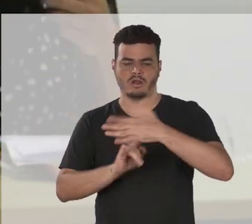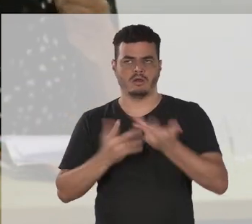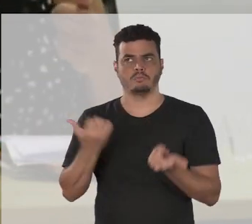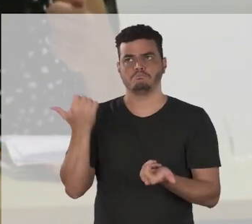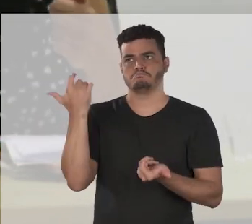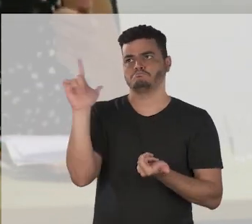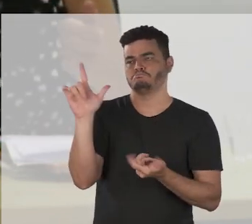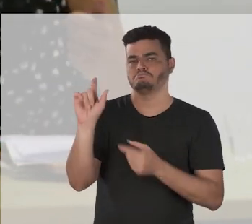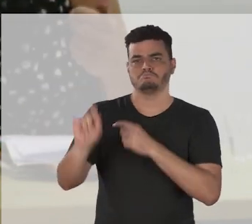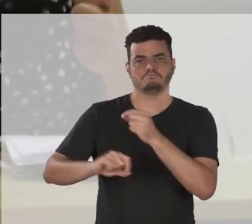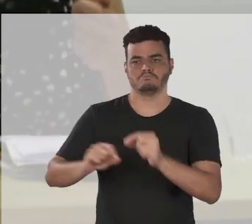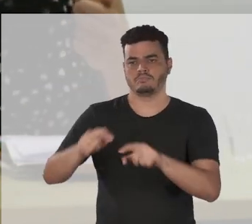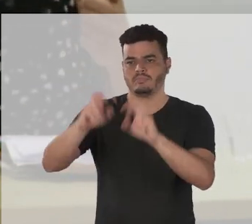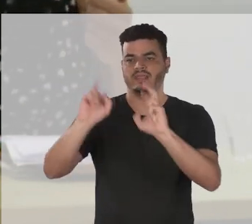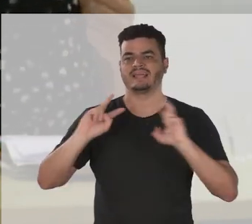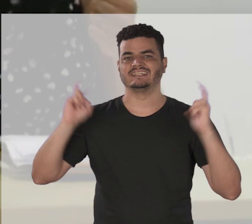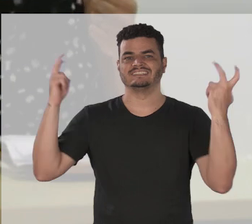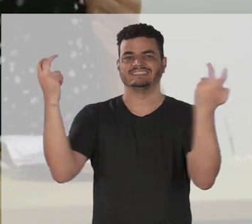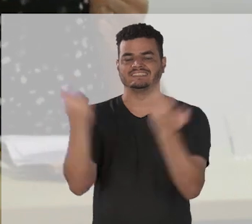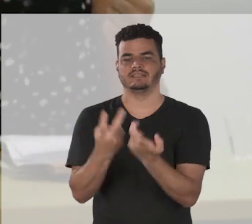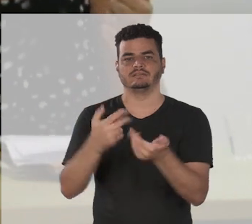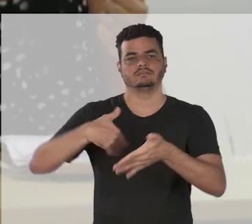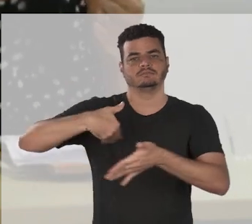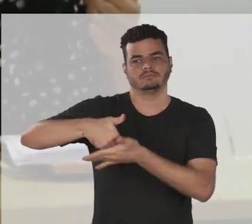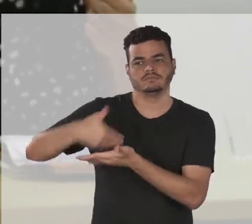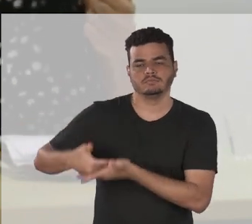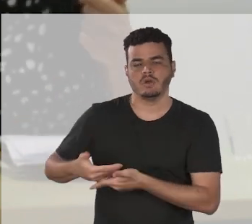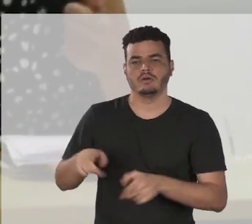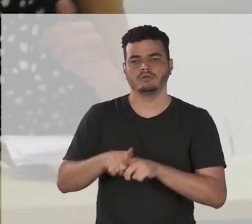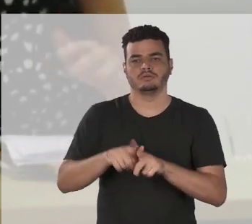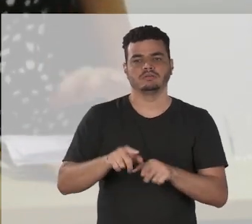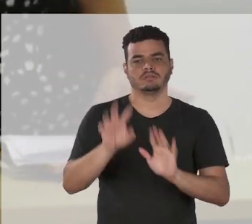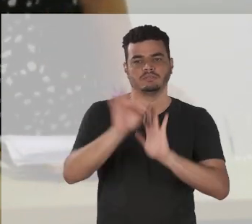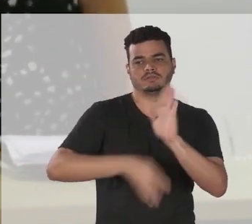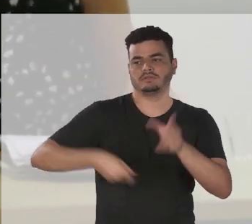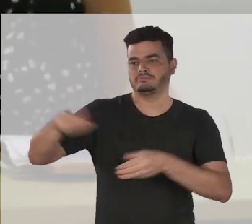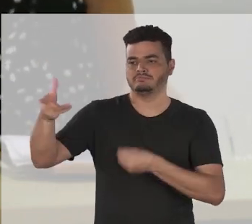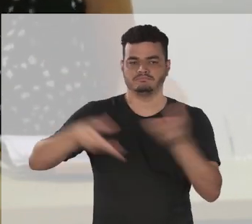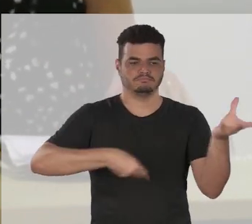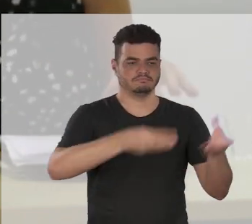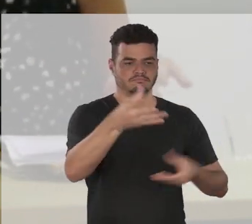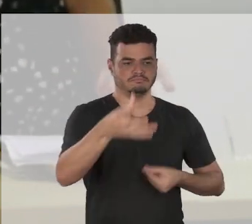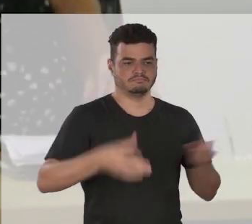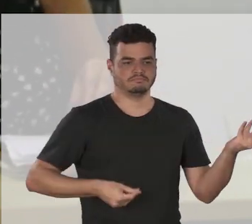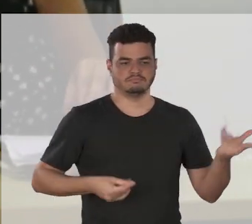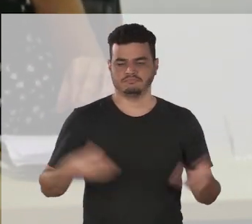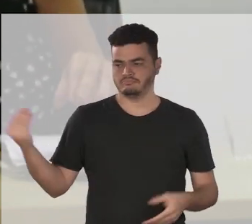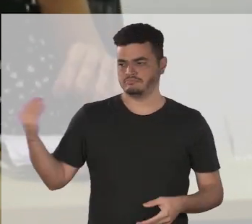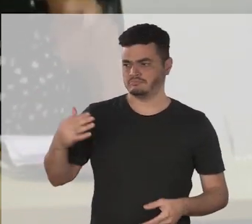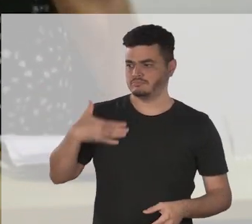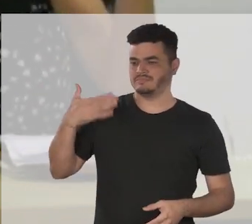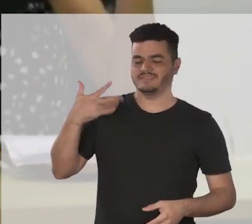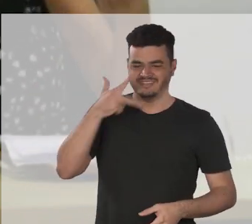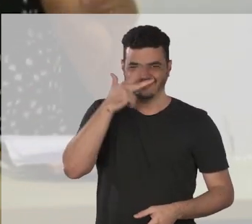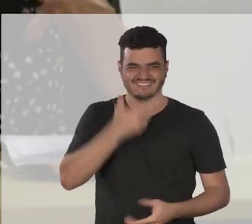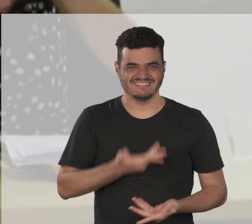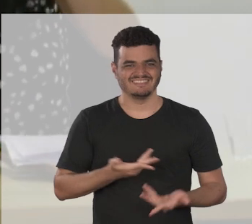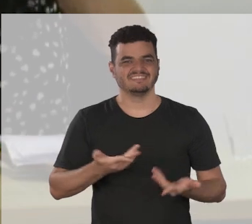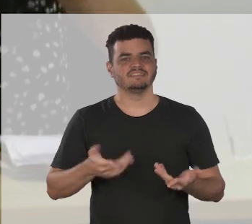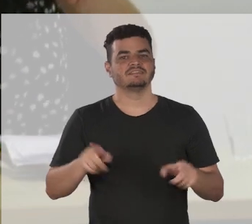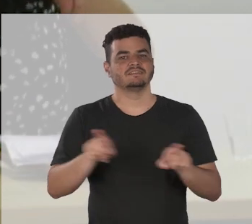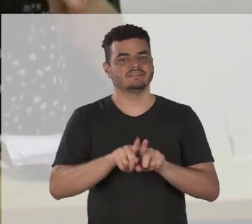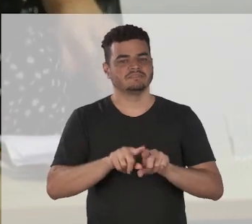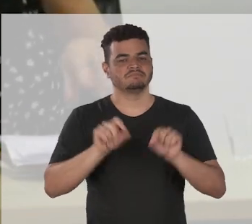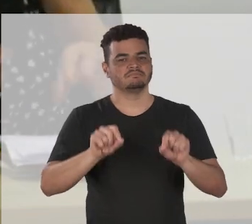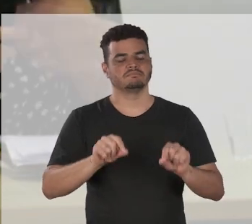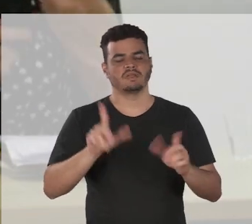nas paradas de ônibus, isso também aproxima a literatura. Bom, uma pessoa que está, por exemplo, esperando para um turno, também